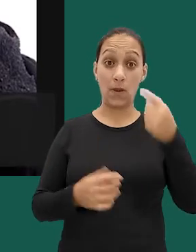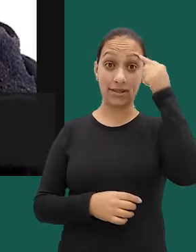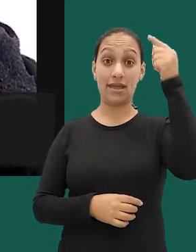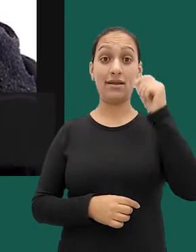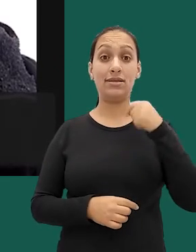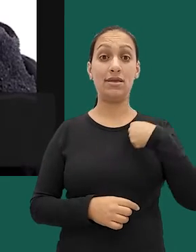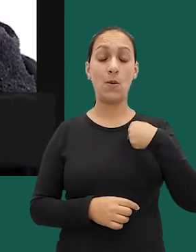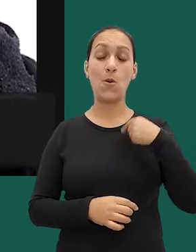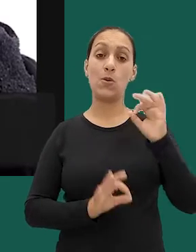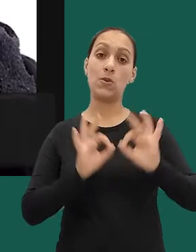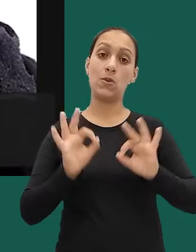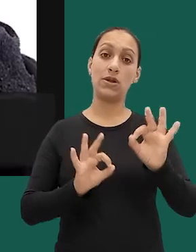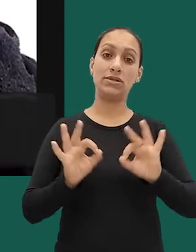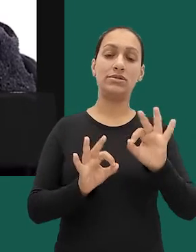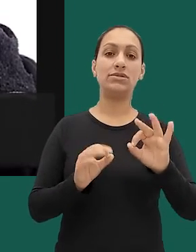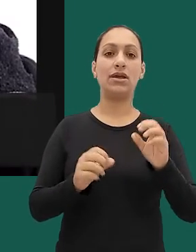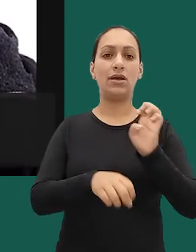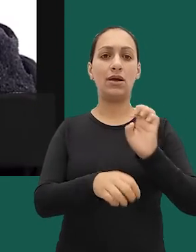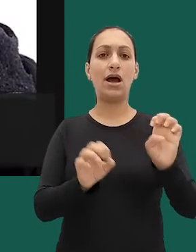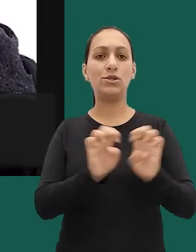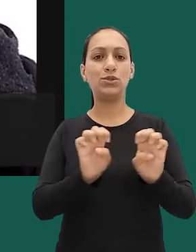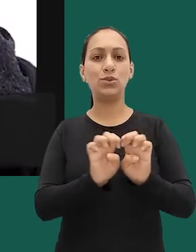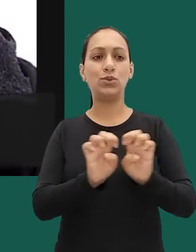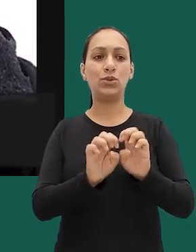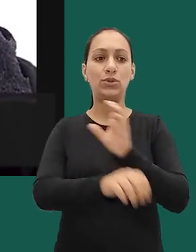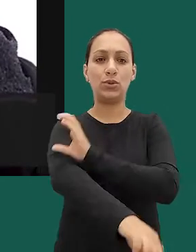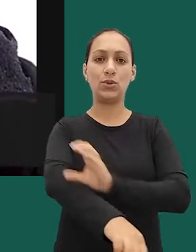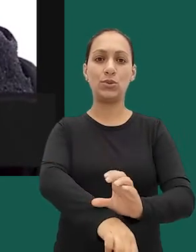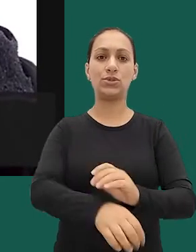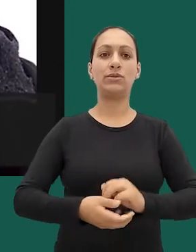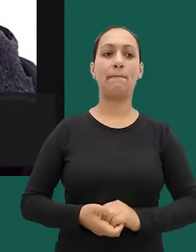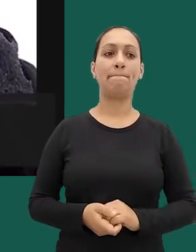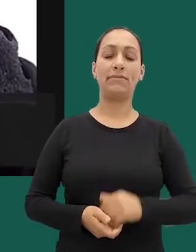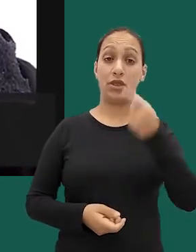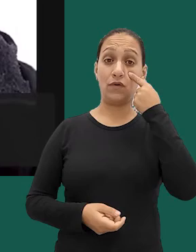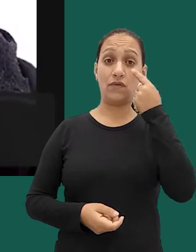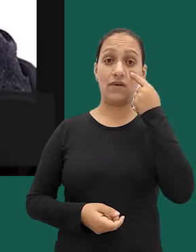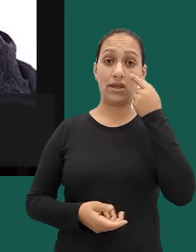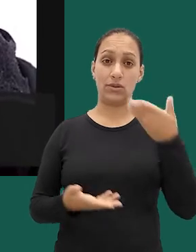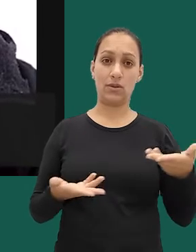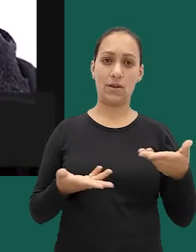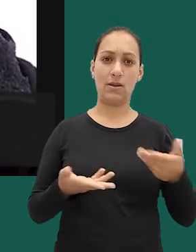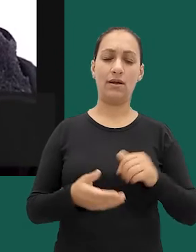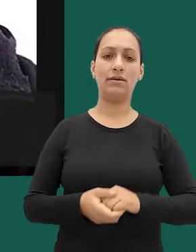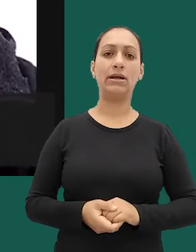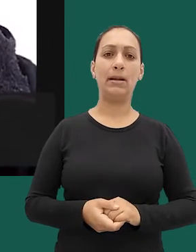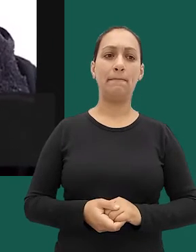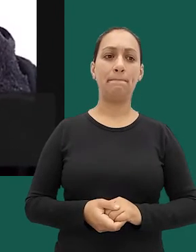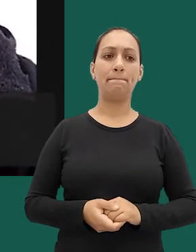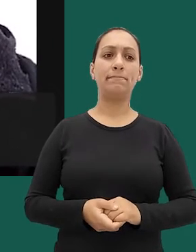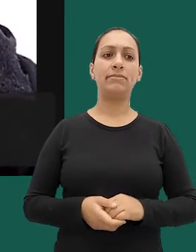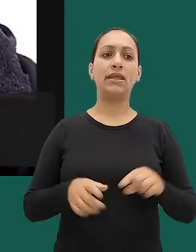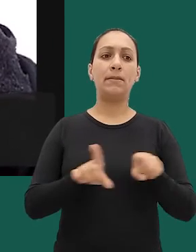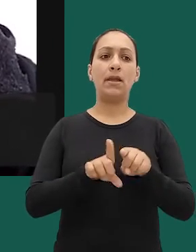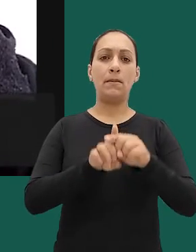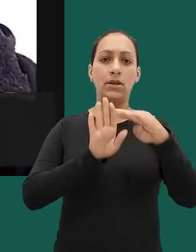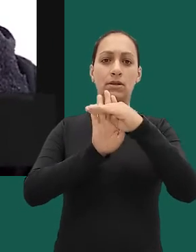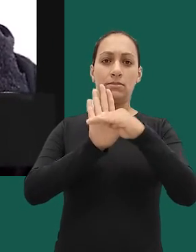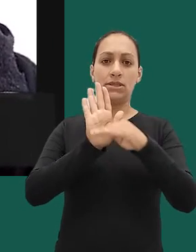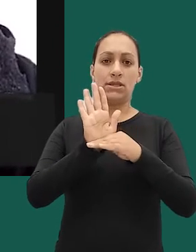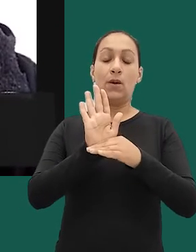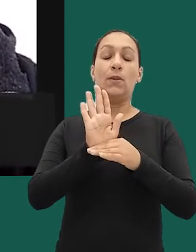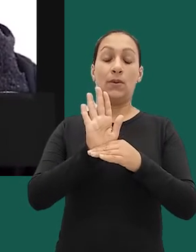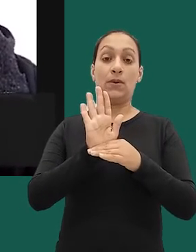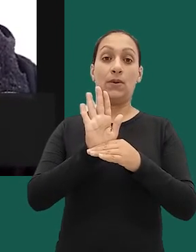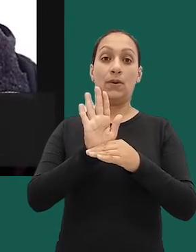montei essa estrutura do curso. Não, tava dando uma olhada aqui na programação do curso, e é bem isso mesmo.